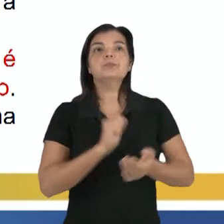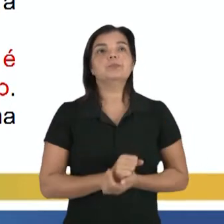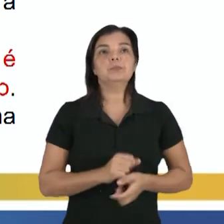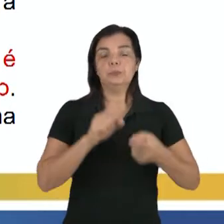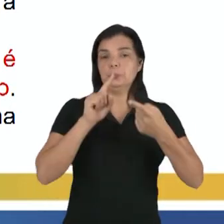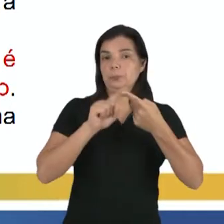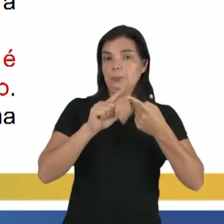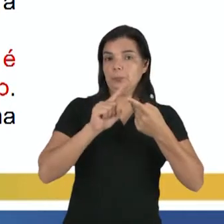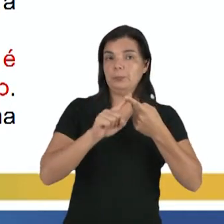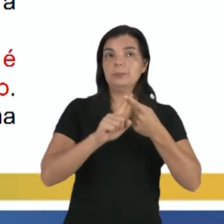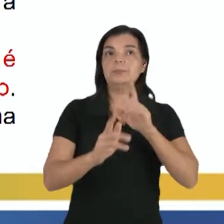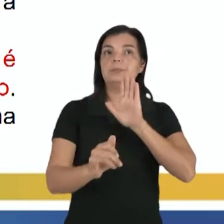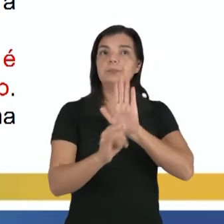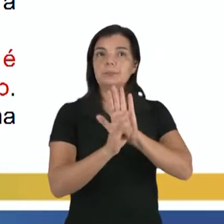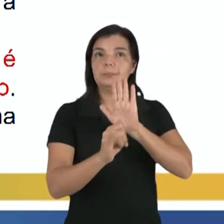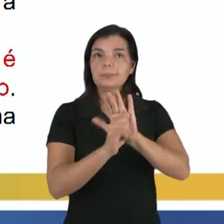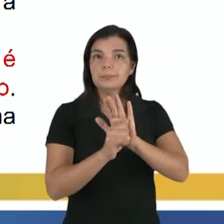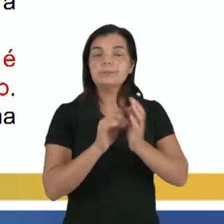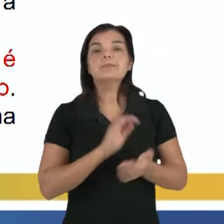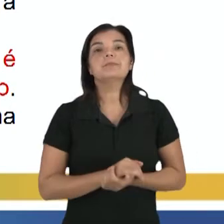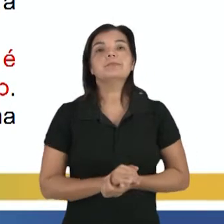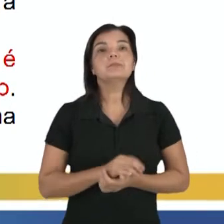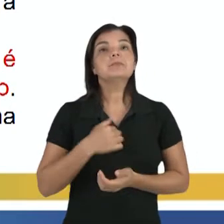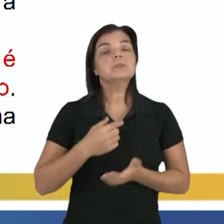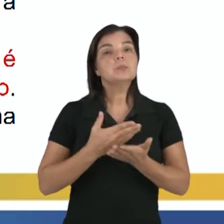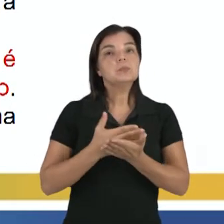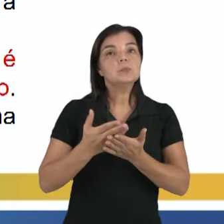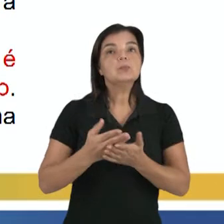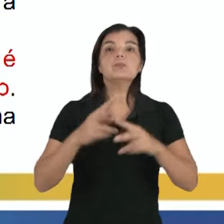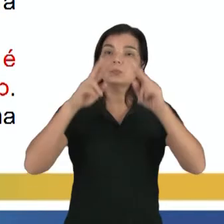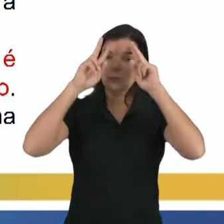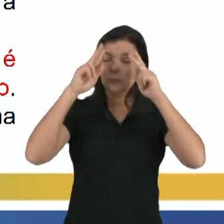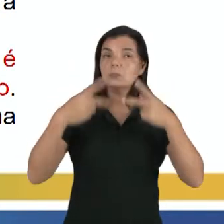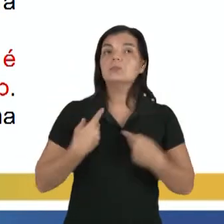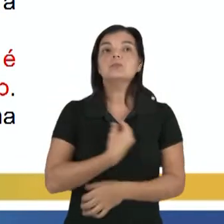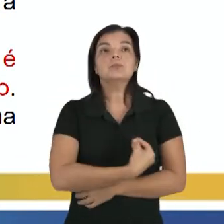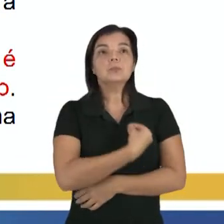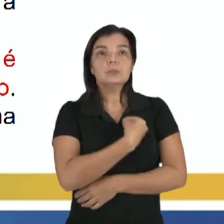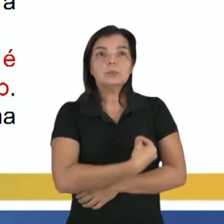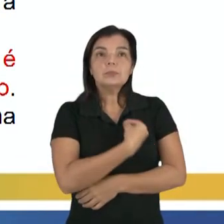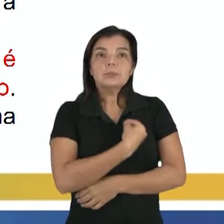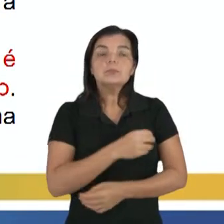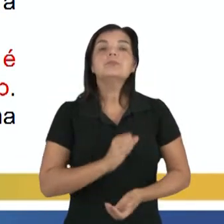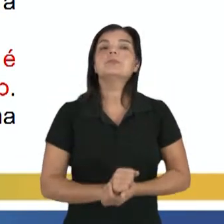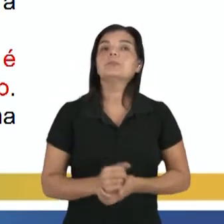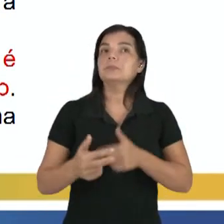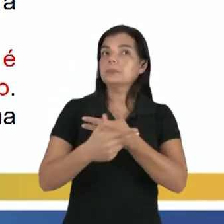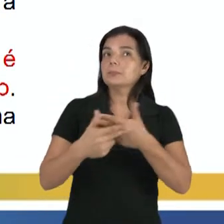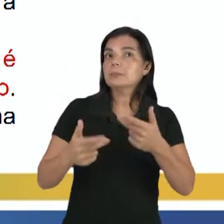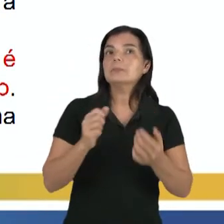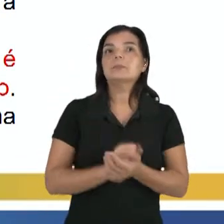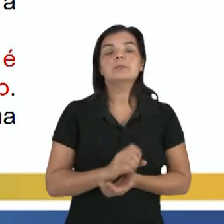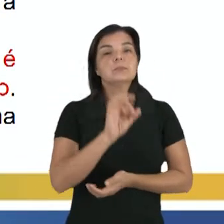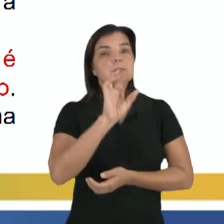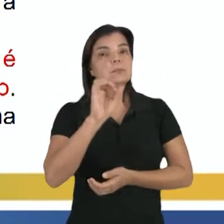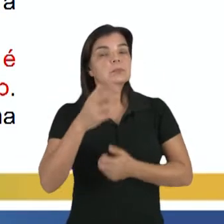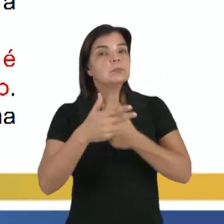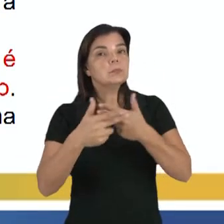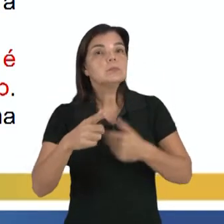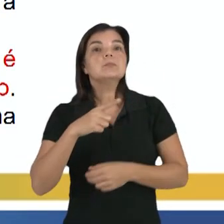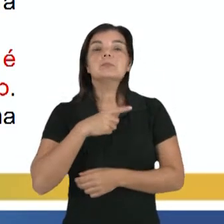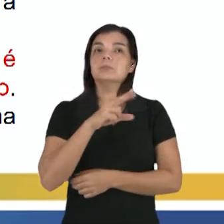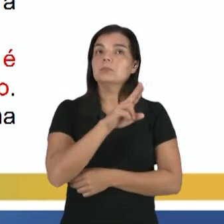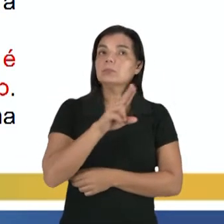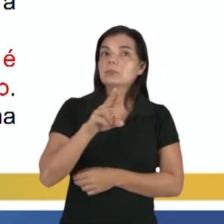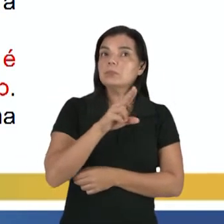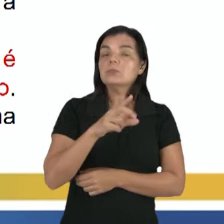princípios. Tá? O princípio da identidade, que é o enunciado das identidades a serem dadas pelas coisas, ou seja, cada coisa tem um